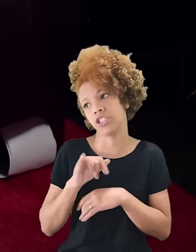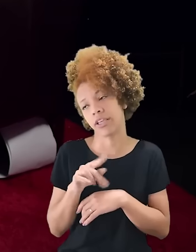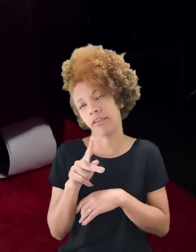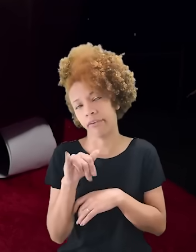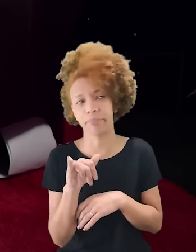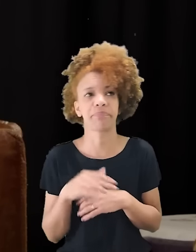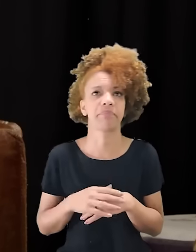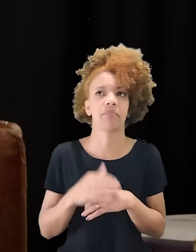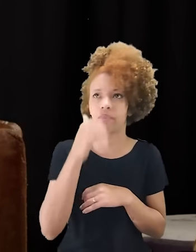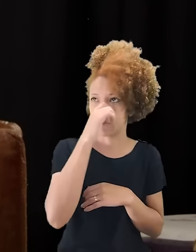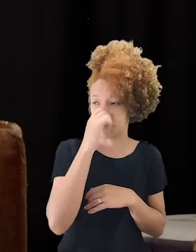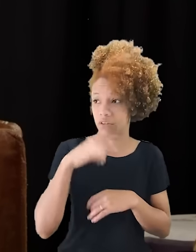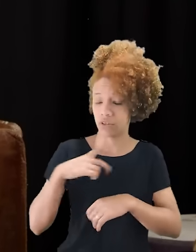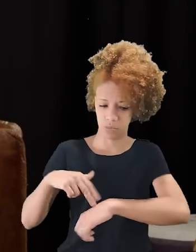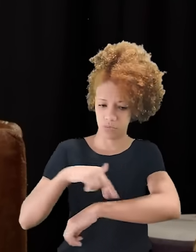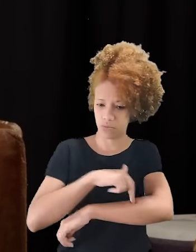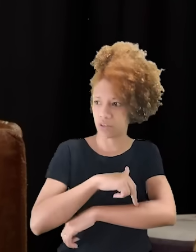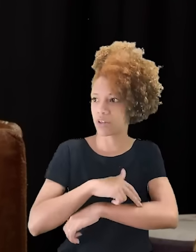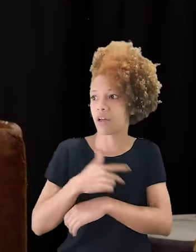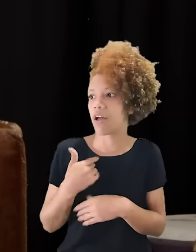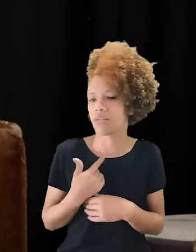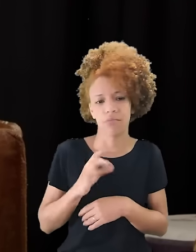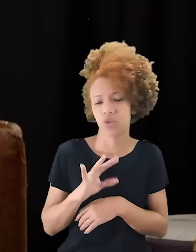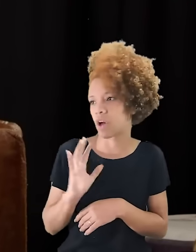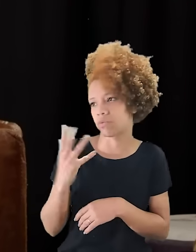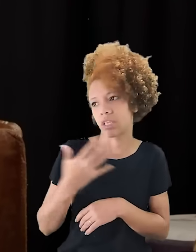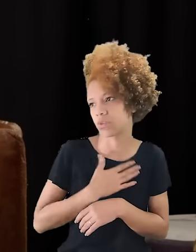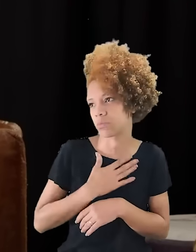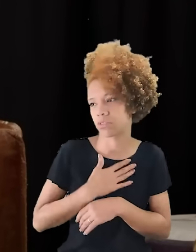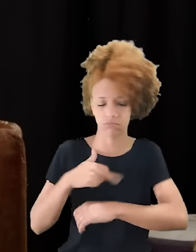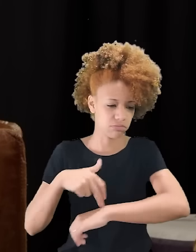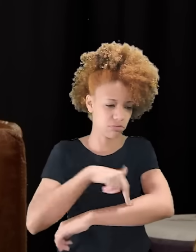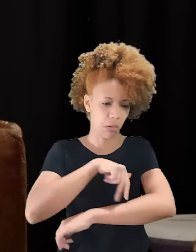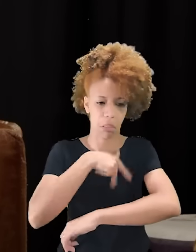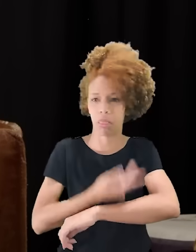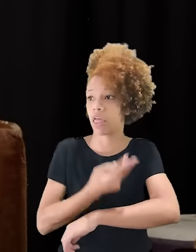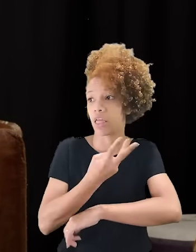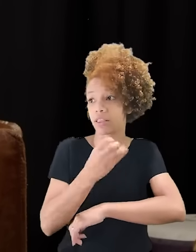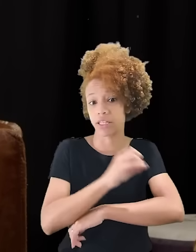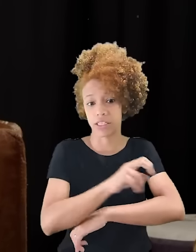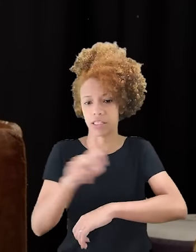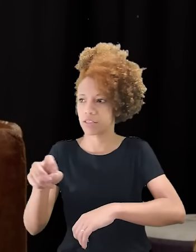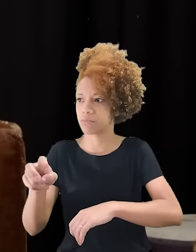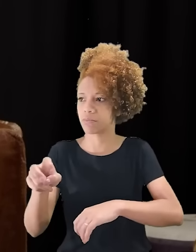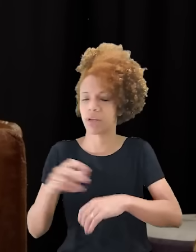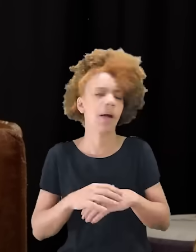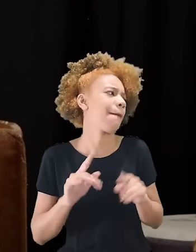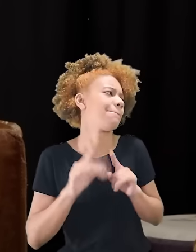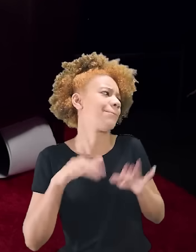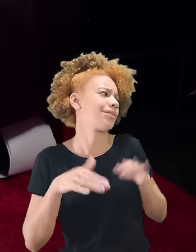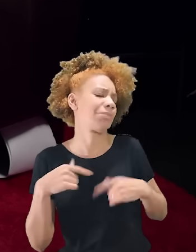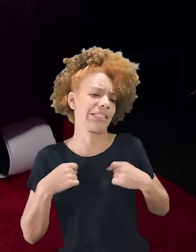e no entrando no desfile PR vocês verem que as coisas só acontece comigo cair assim na frente de 300 pessoas num palco